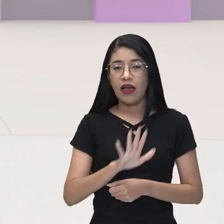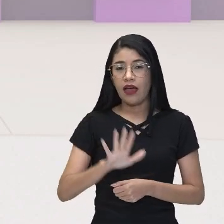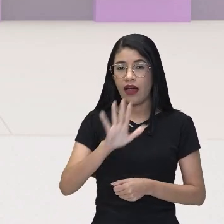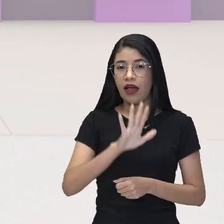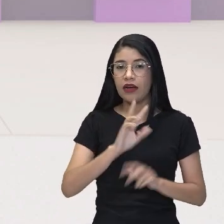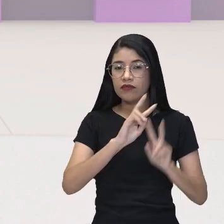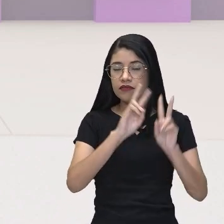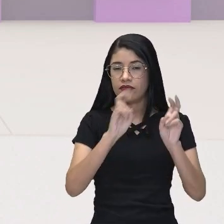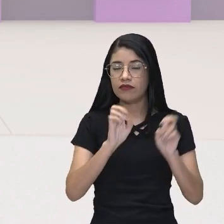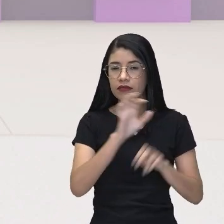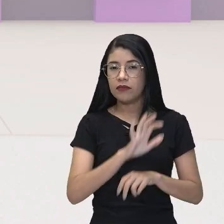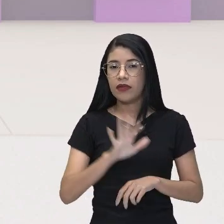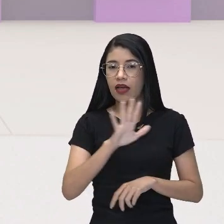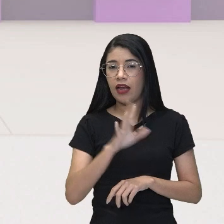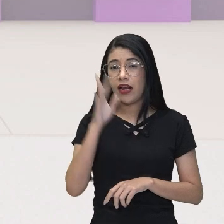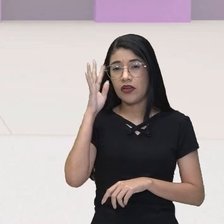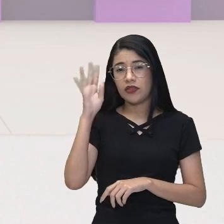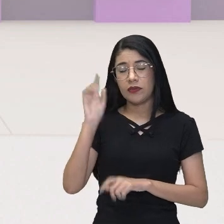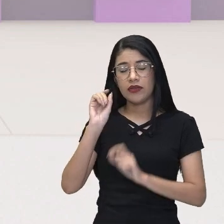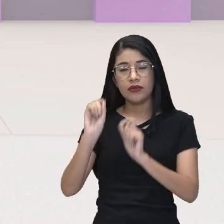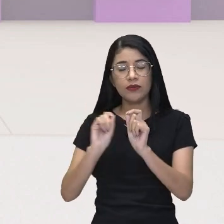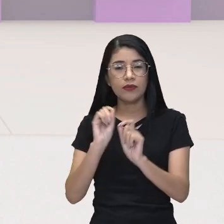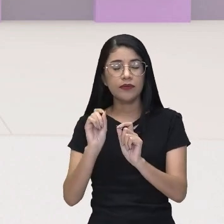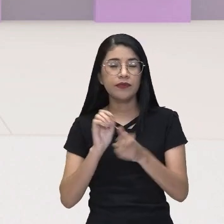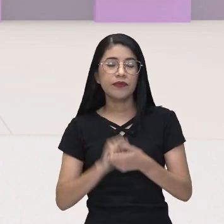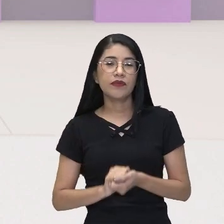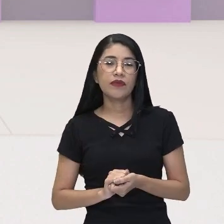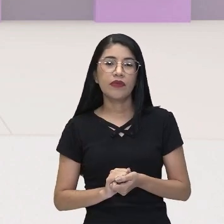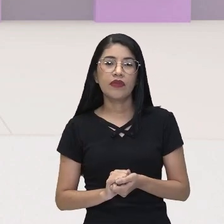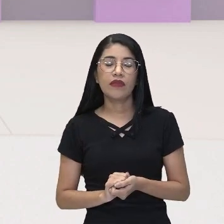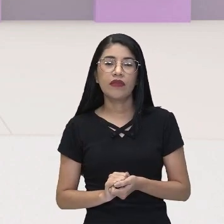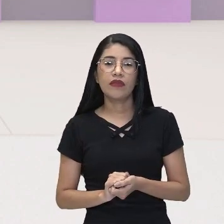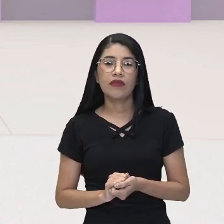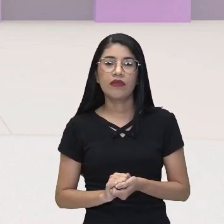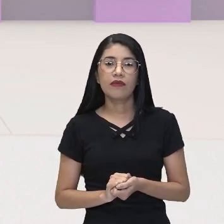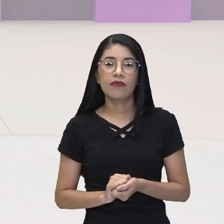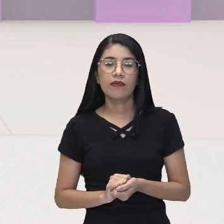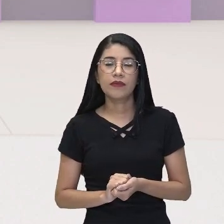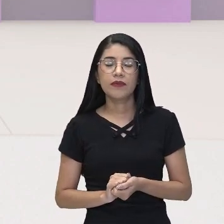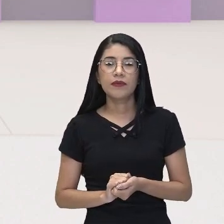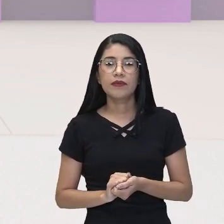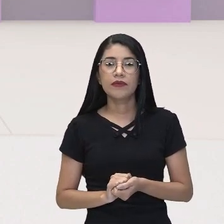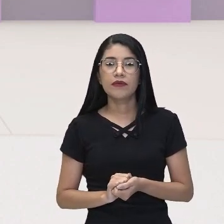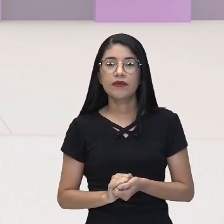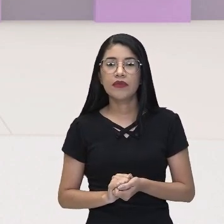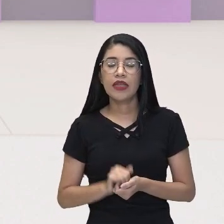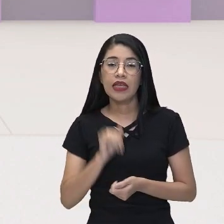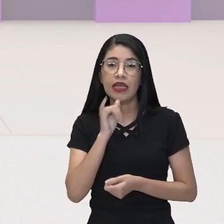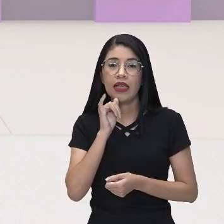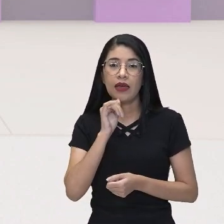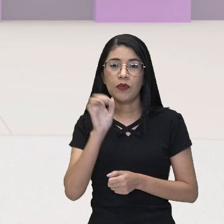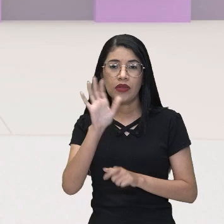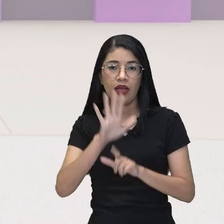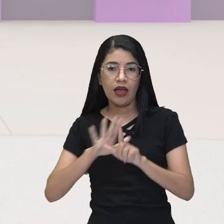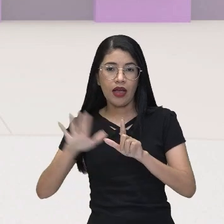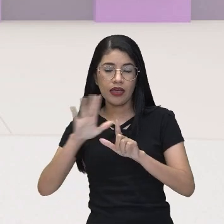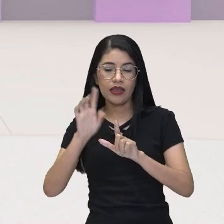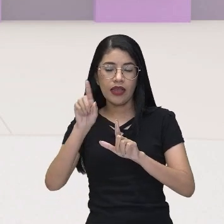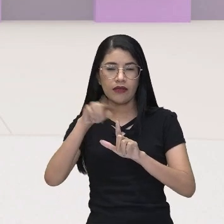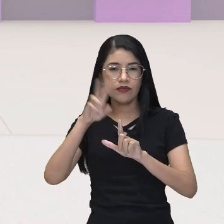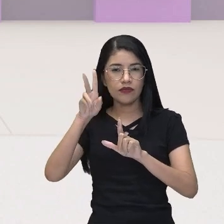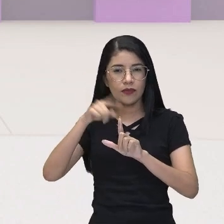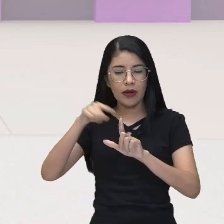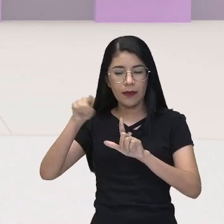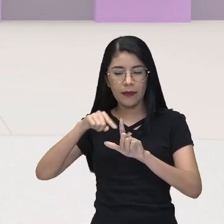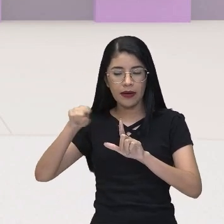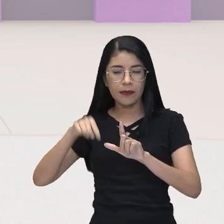já imagina que eu tenho aqui toda a parte pintada, por exemplo, da área, tá? Então,